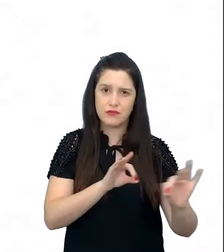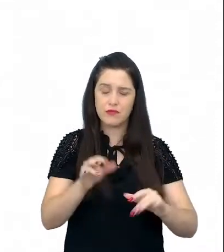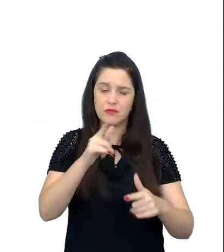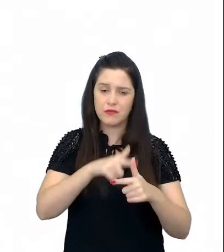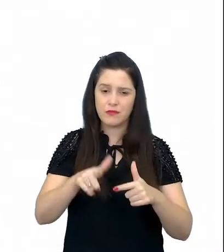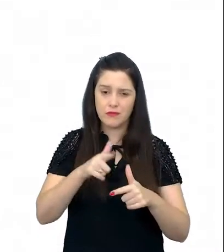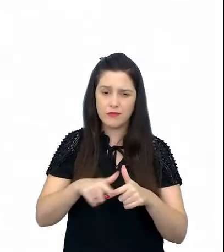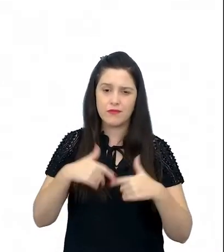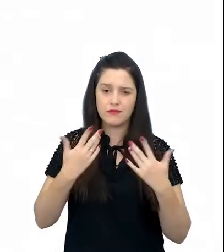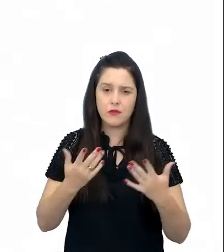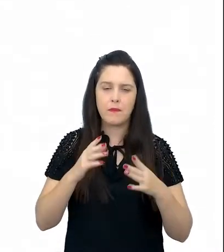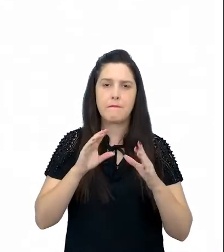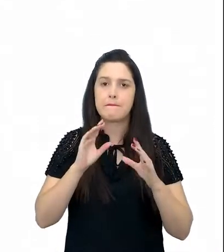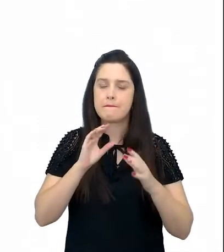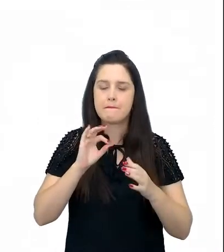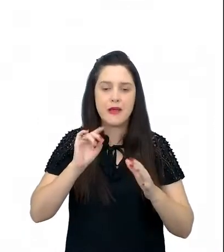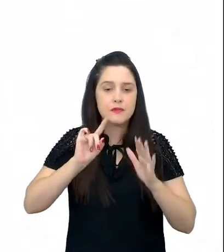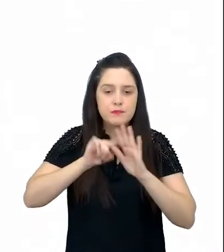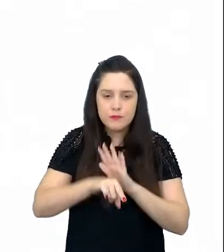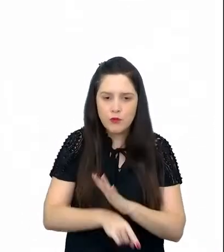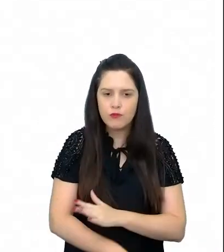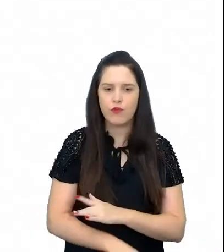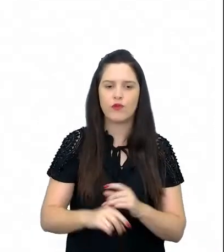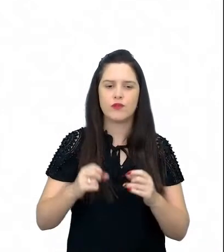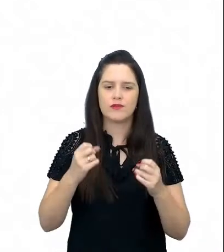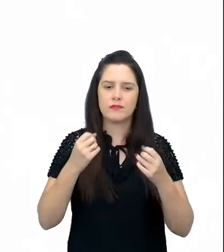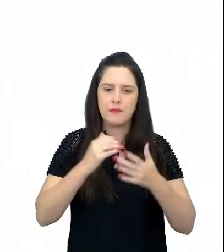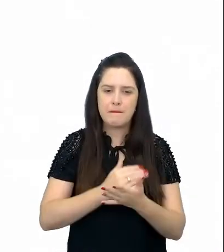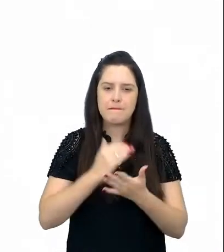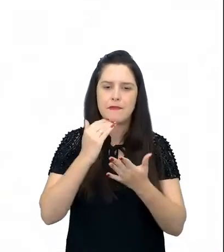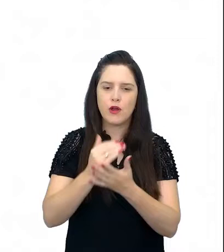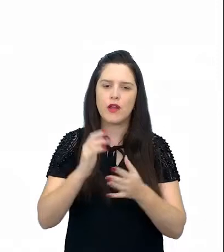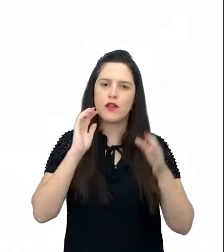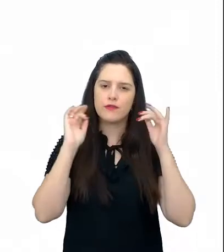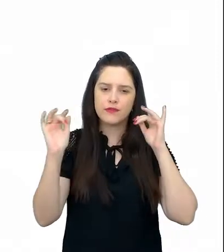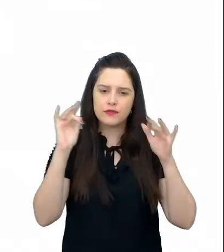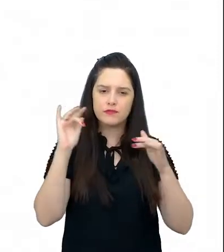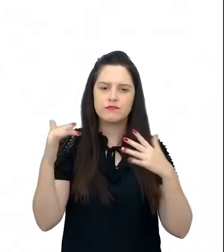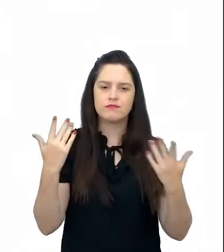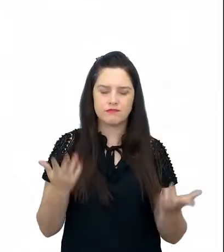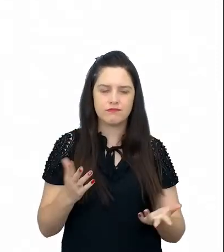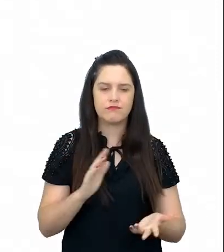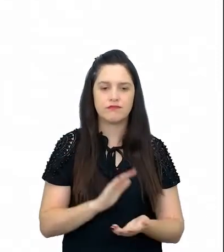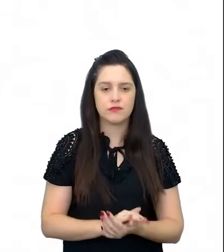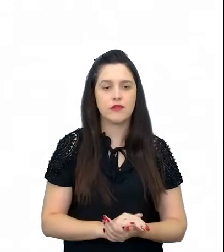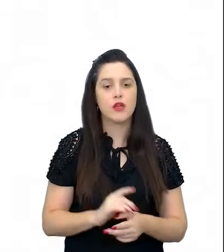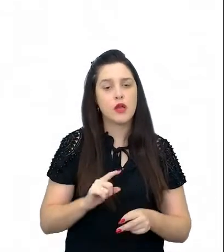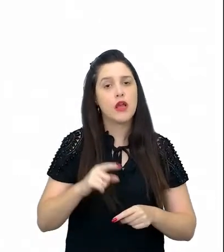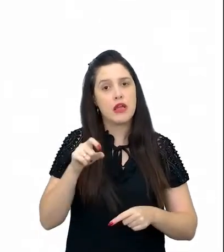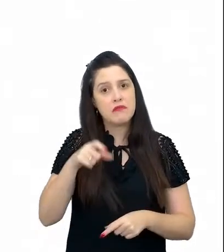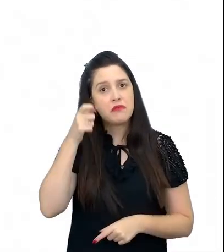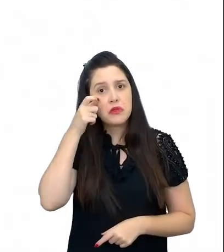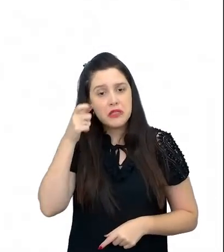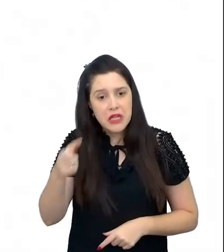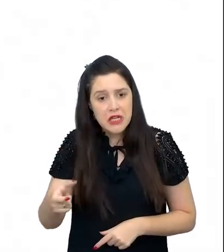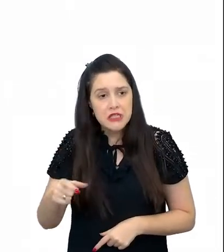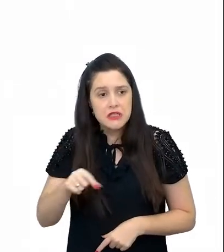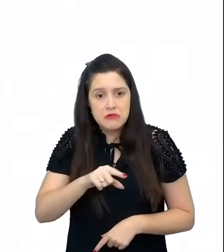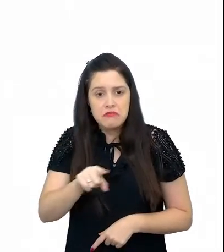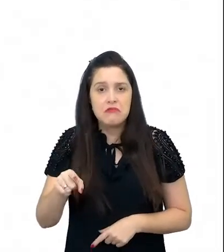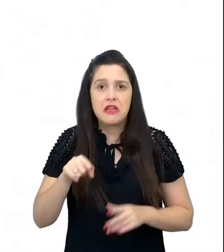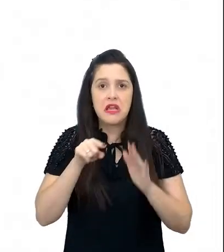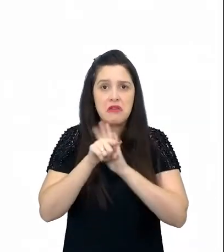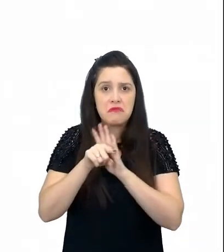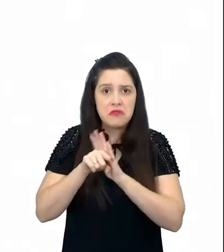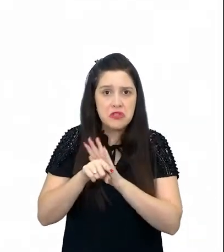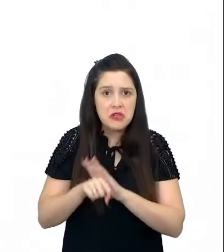resolver problemas mais complexos que exijam maior reflexão e maior abstração. Então, olha que interessante, nós começamos com a investigação